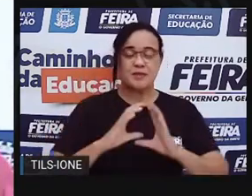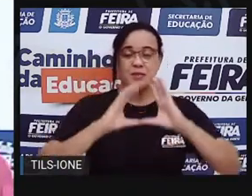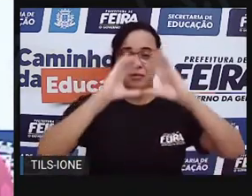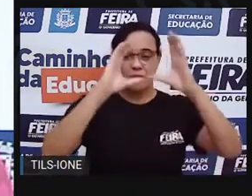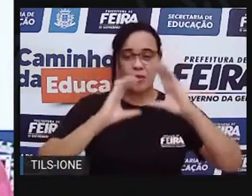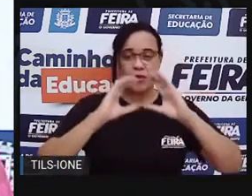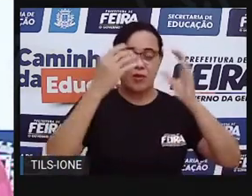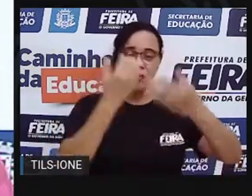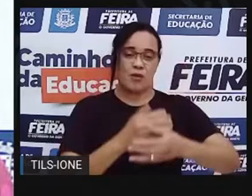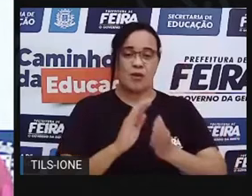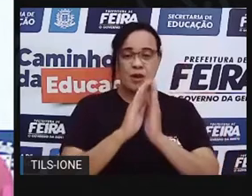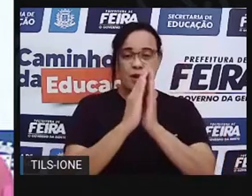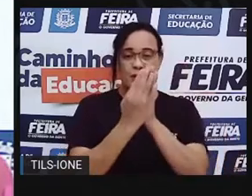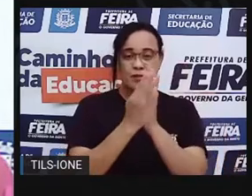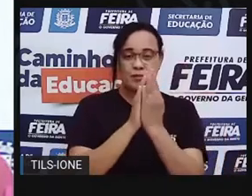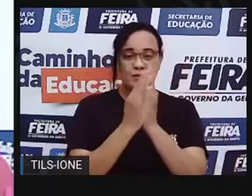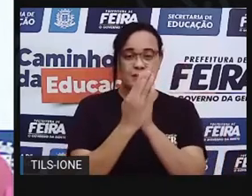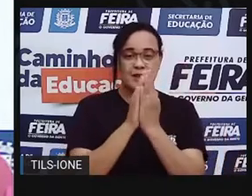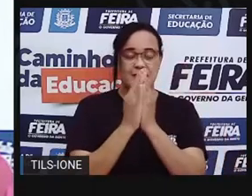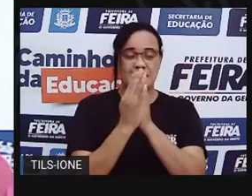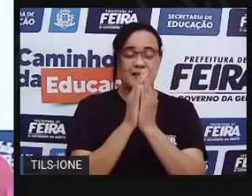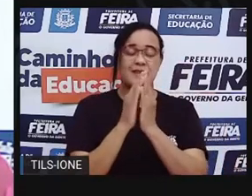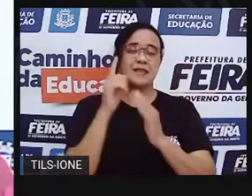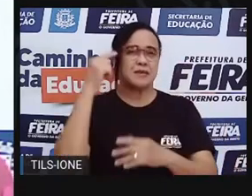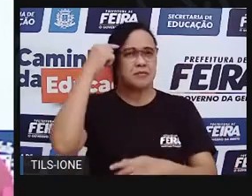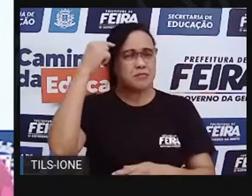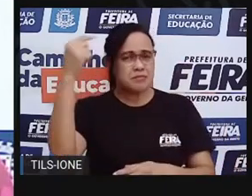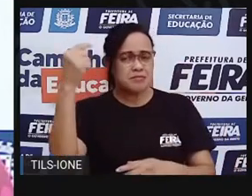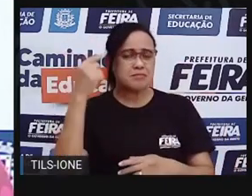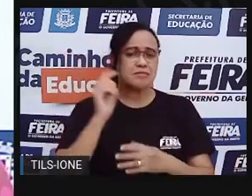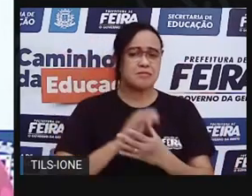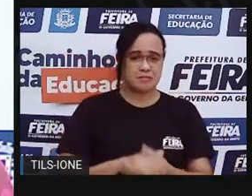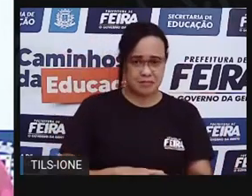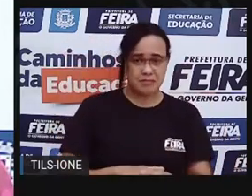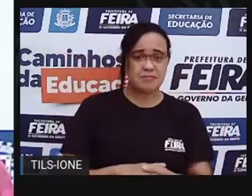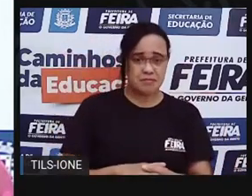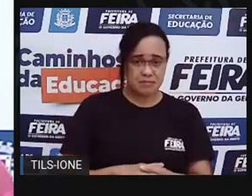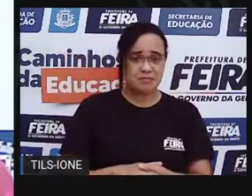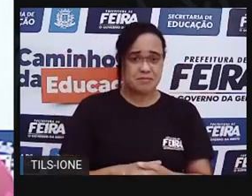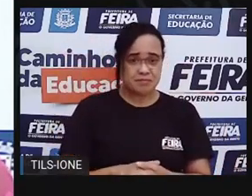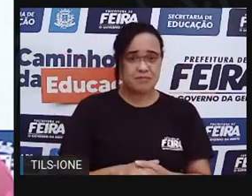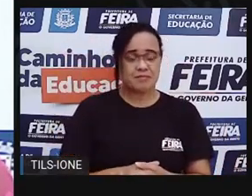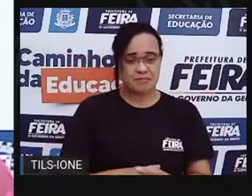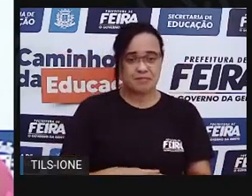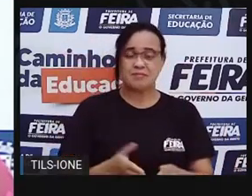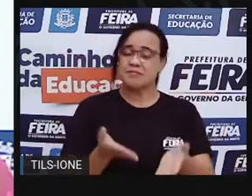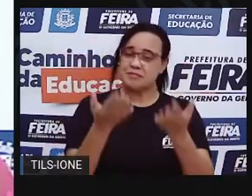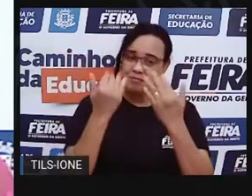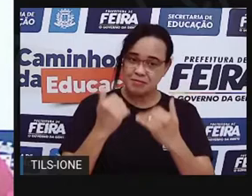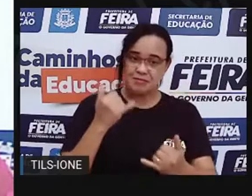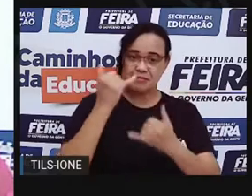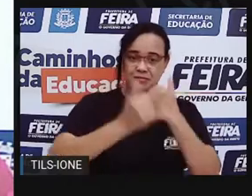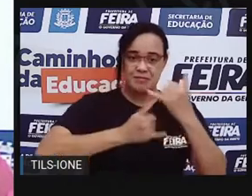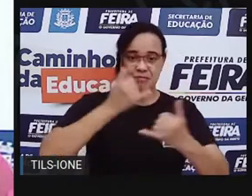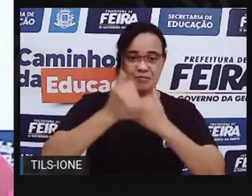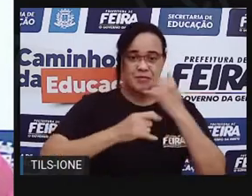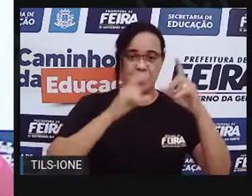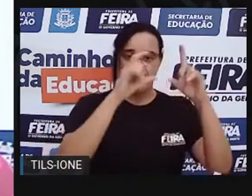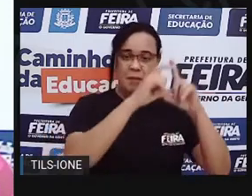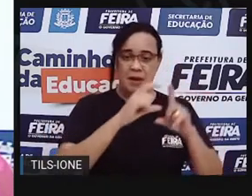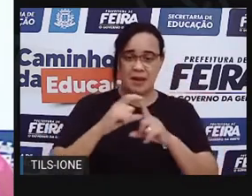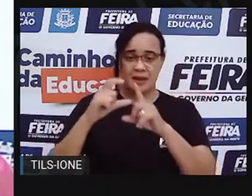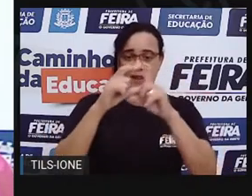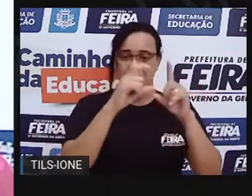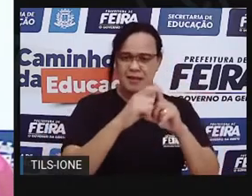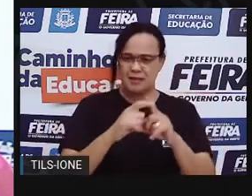bola, boneca. E aí eu tive uma ideia. Qual foi a sua ideia? Vamos brincar com as palavras?